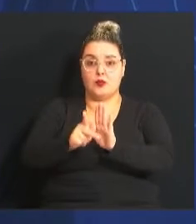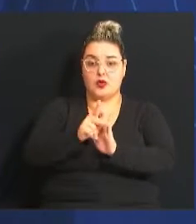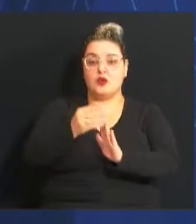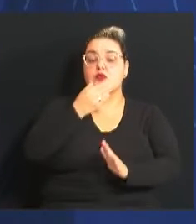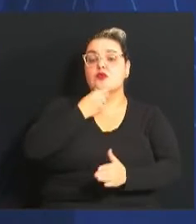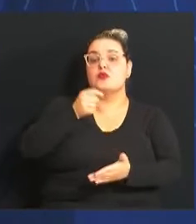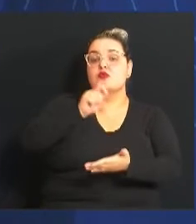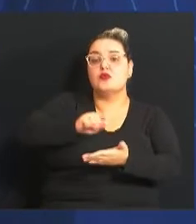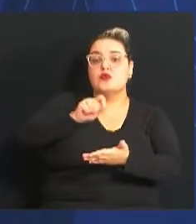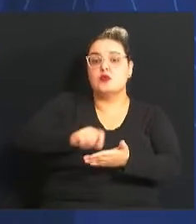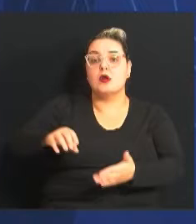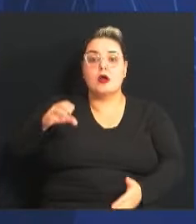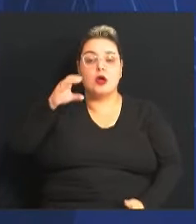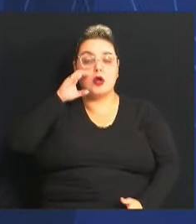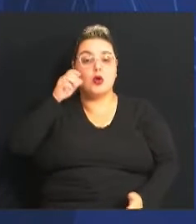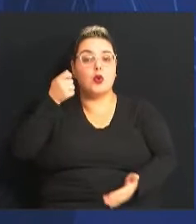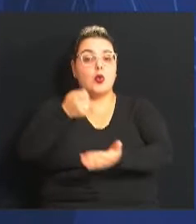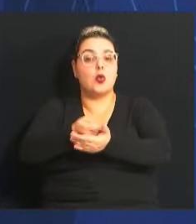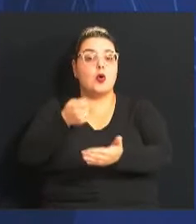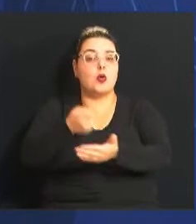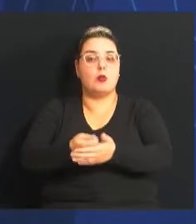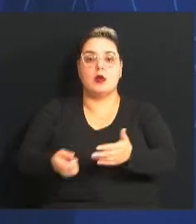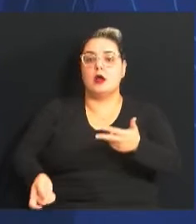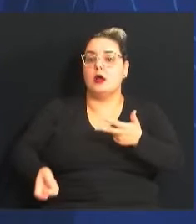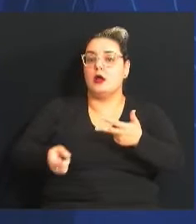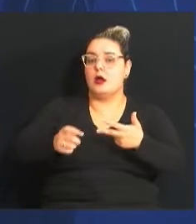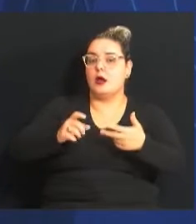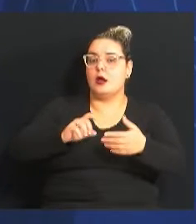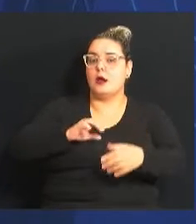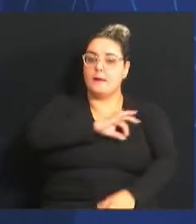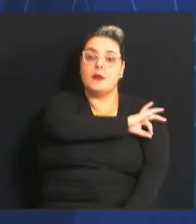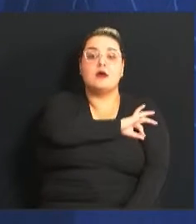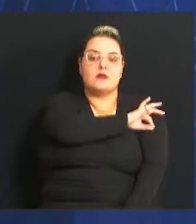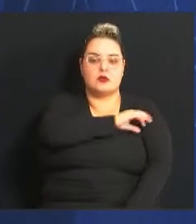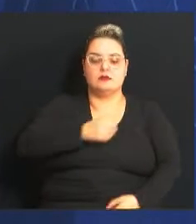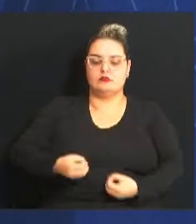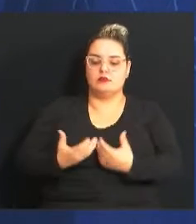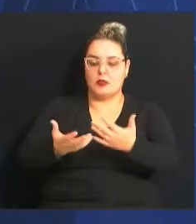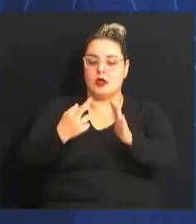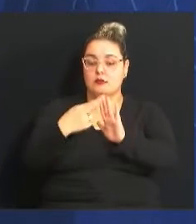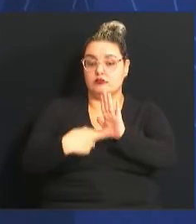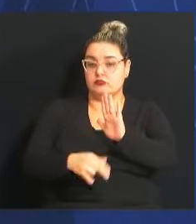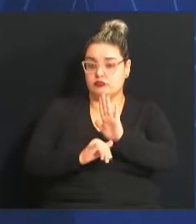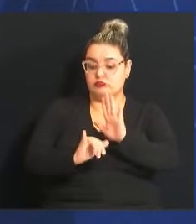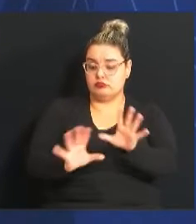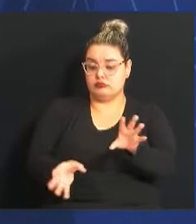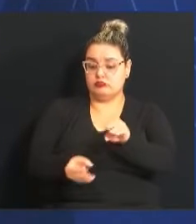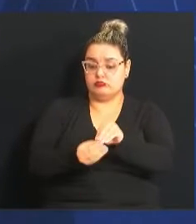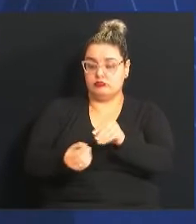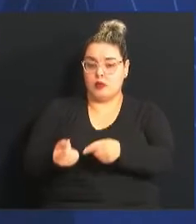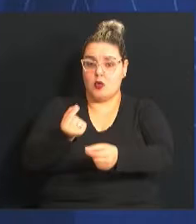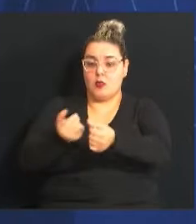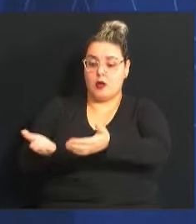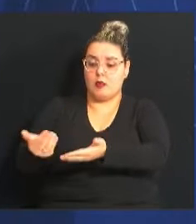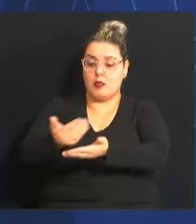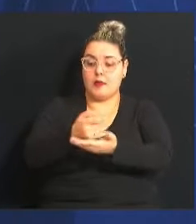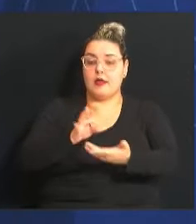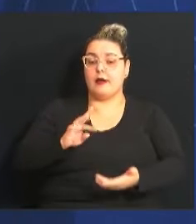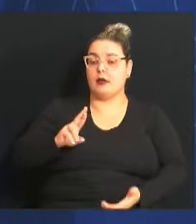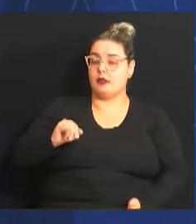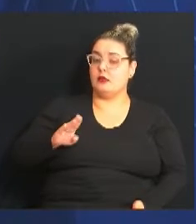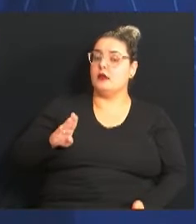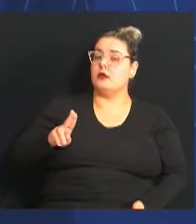Luiz Cirilo, que obriga a prefeitura a disponibilizar o relatório simplificado de arrecadação tributária municipal